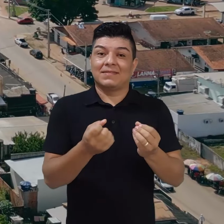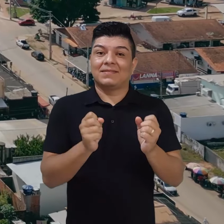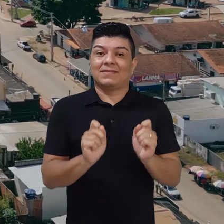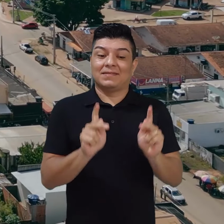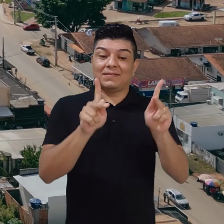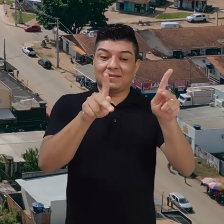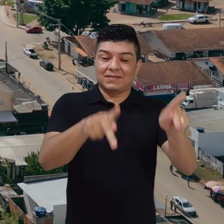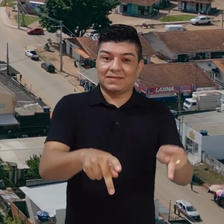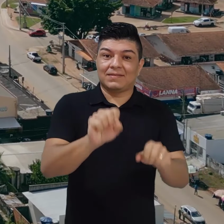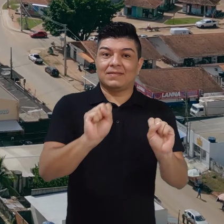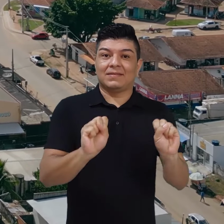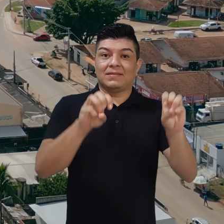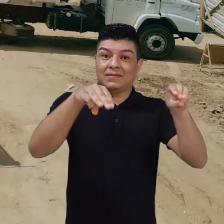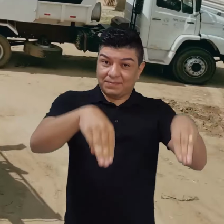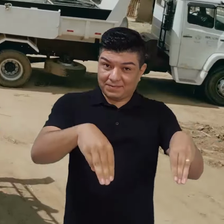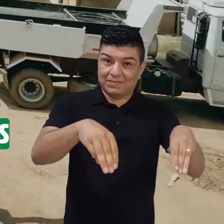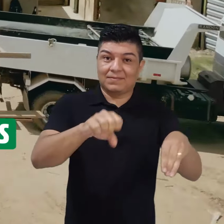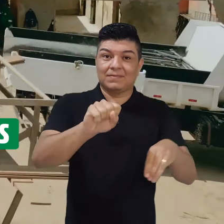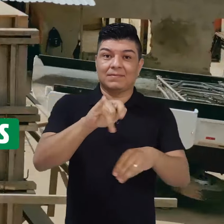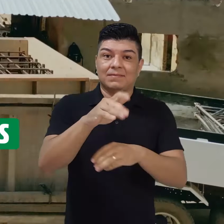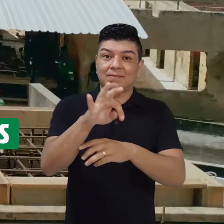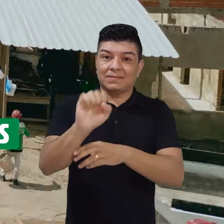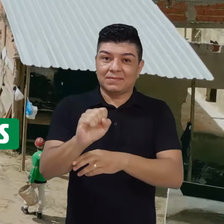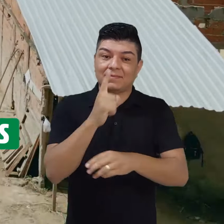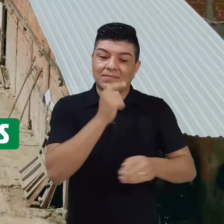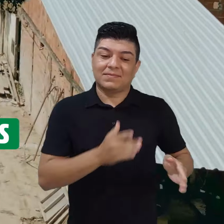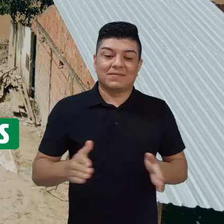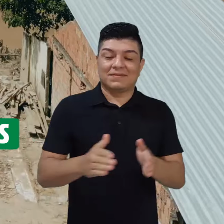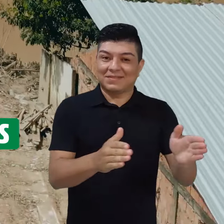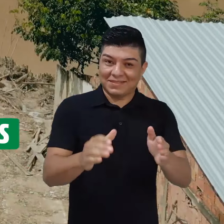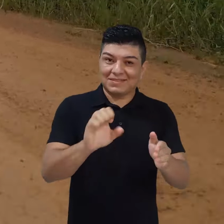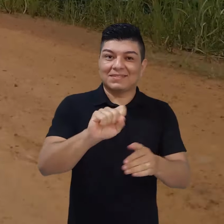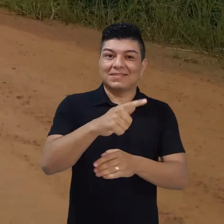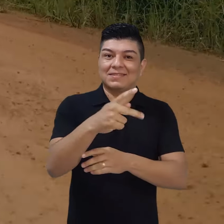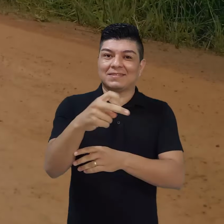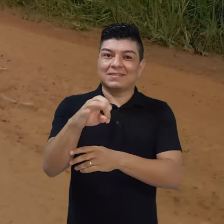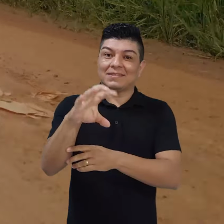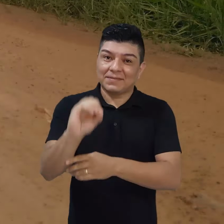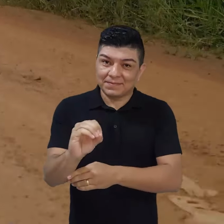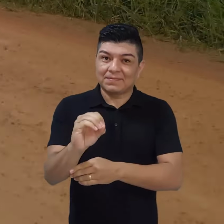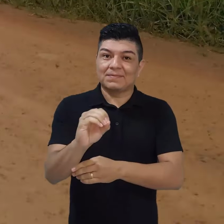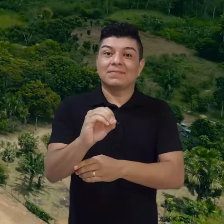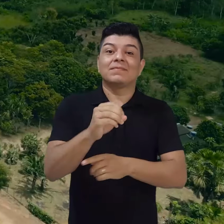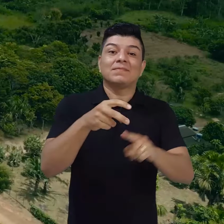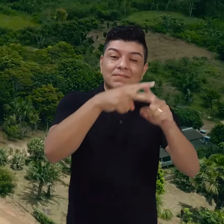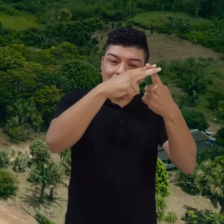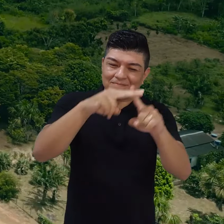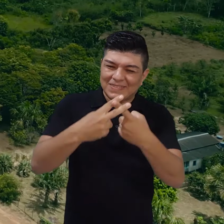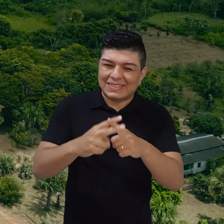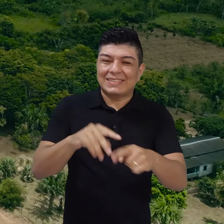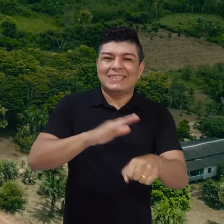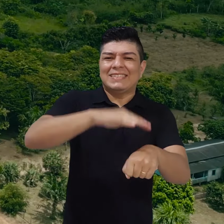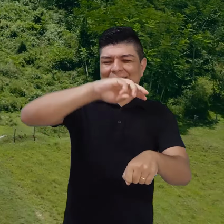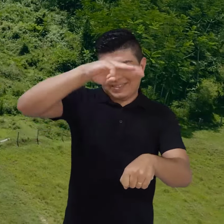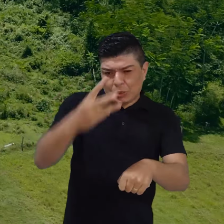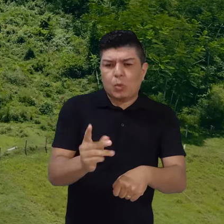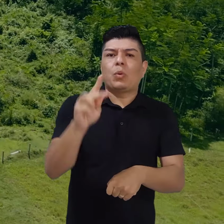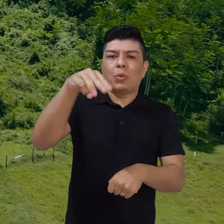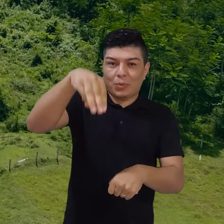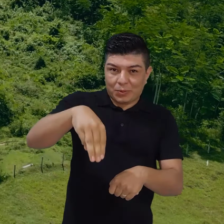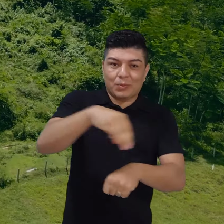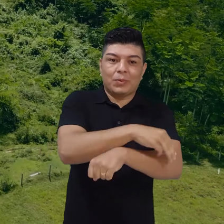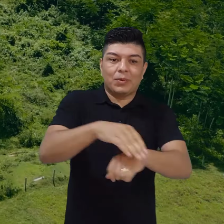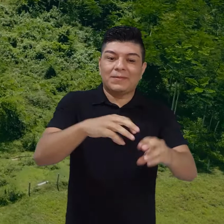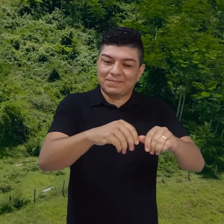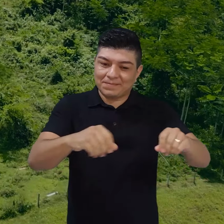Como as pontes de Sena Madureira, Sibéria e sobre o Igarapé São Pedro. Recuperação de mais de 3 mil quilômetros de ramais,